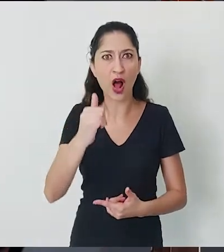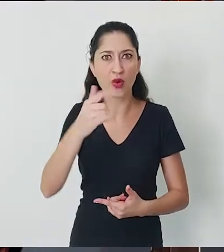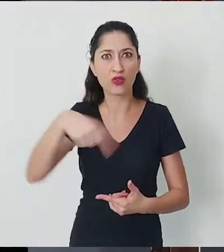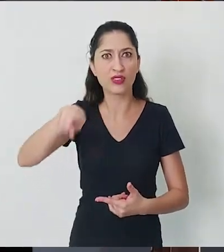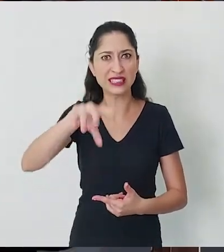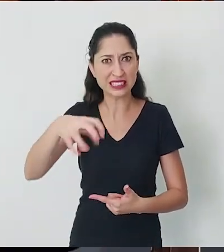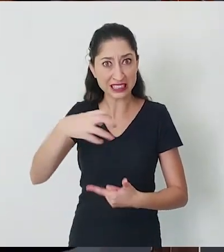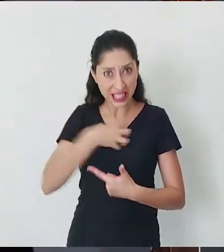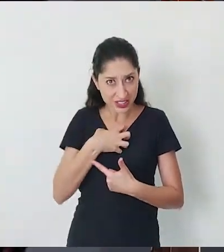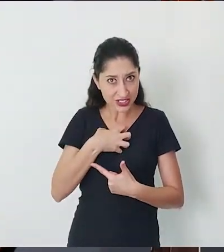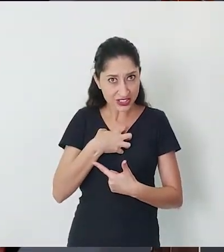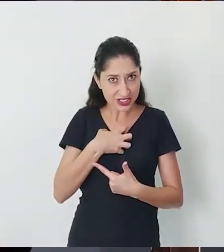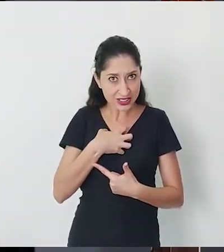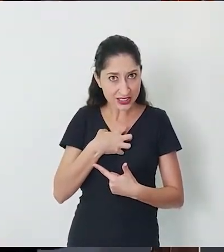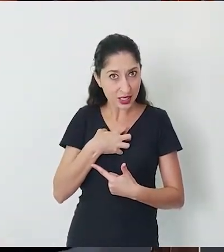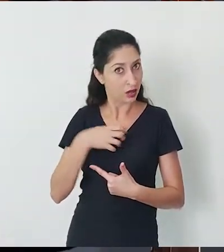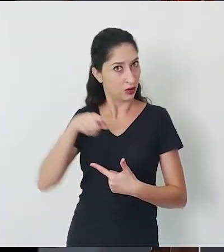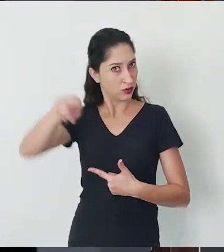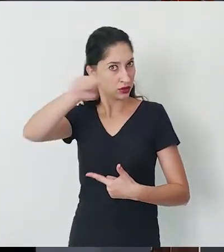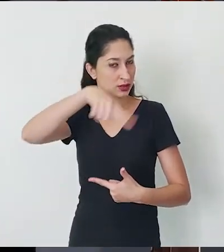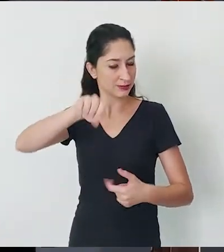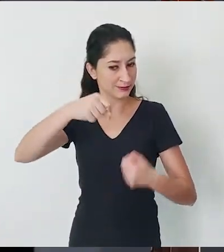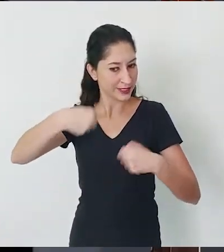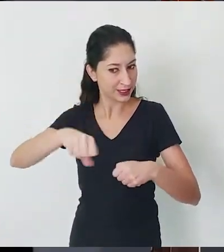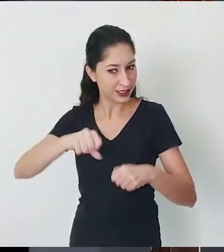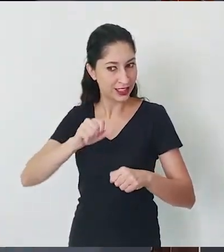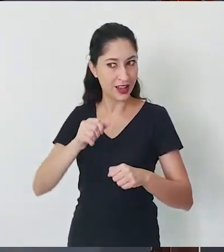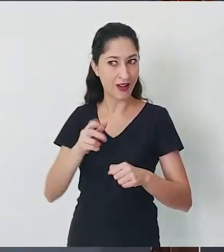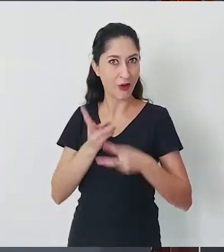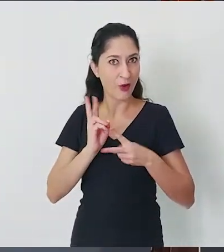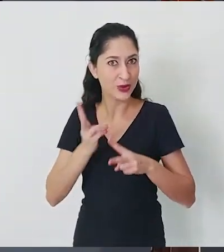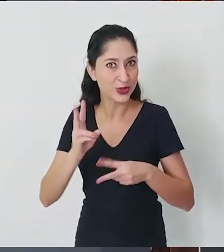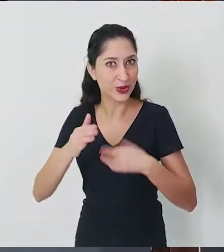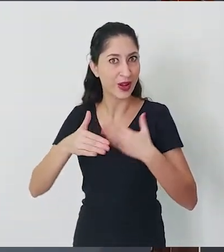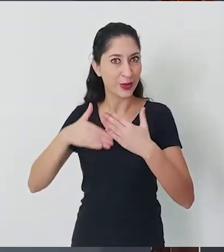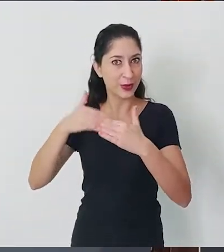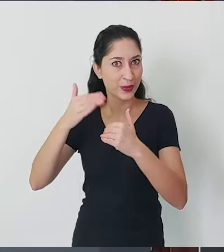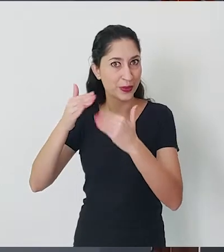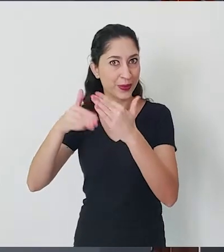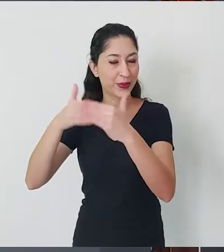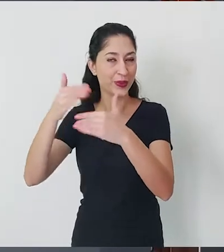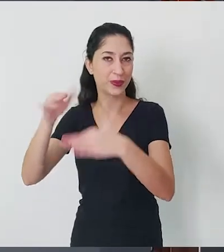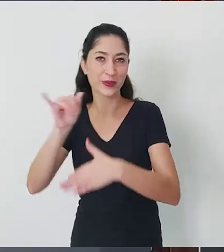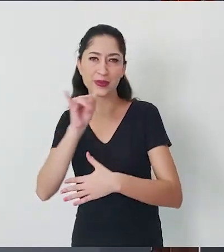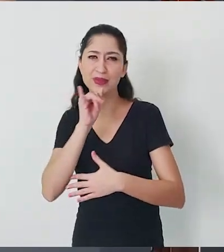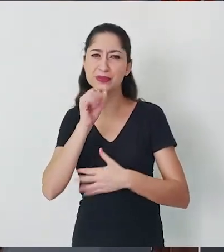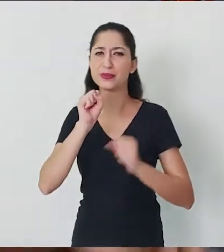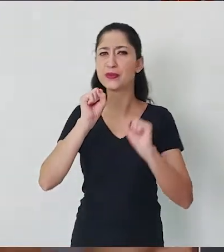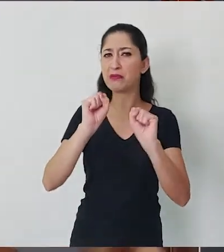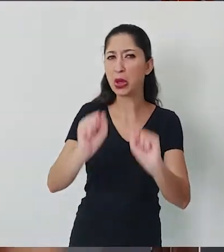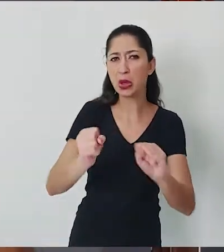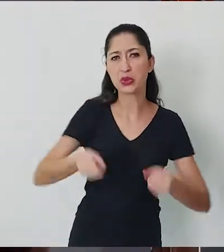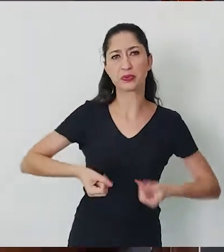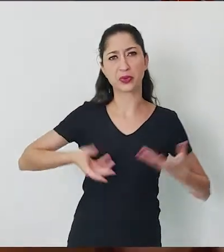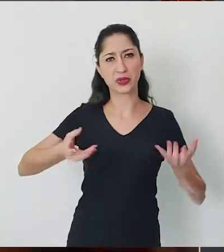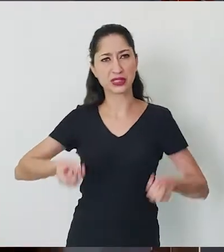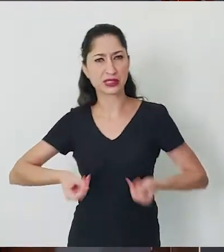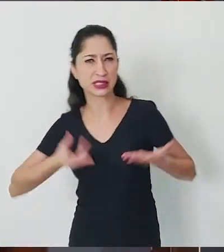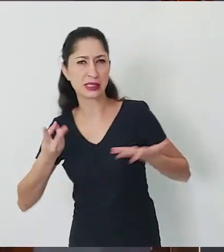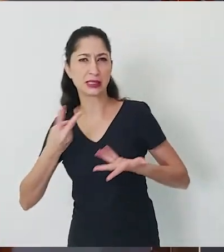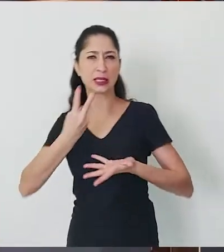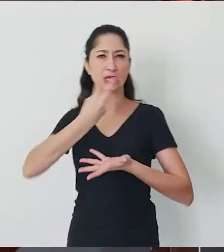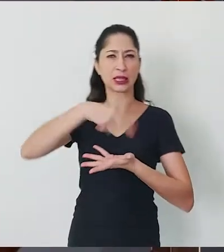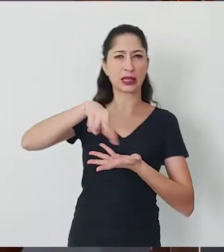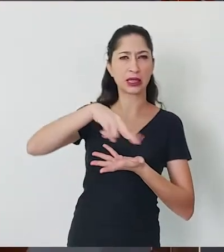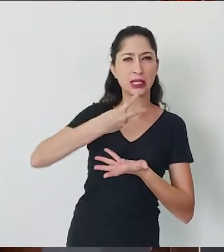focar, regar pro corre vingar, entendeu? Seja na poesia, seja na dança,